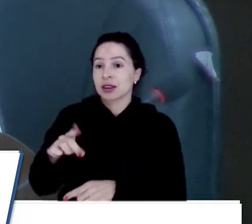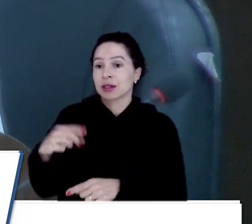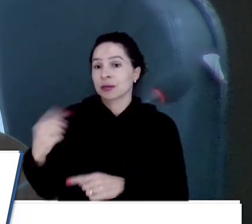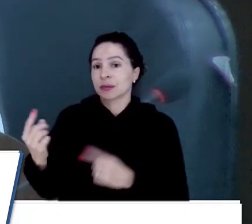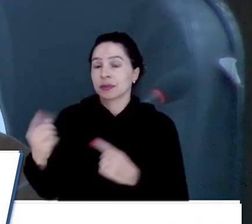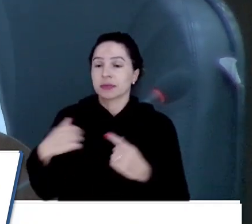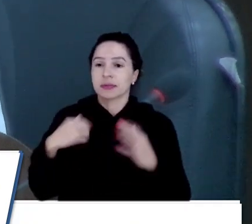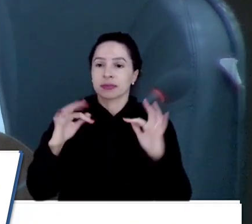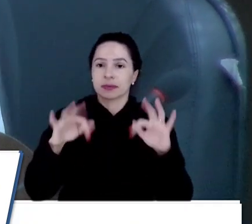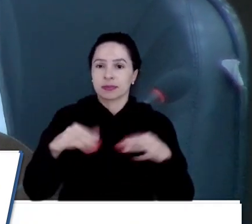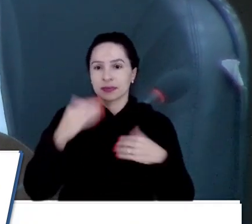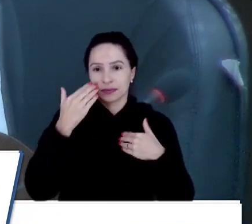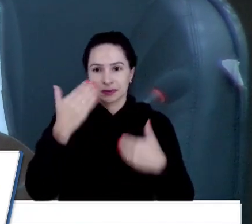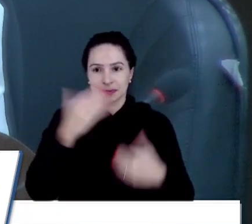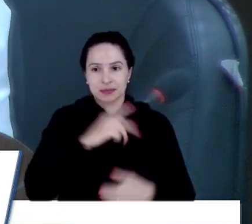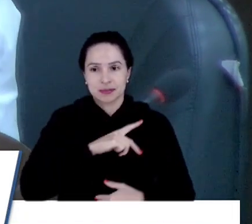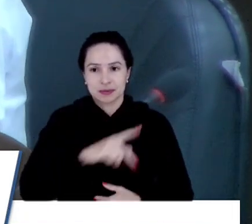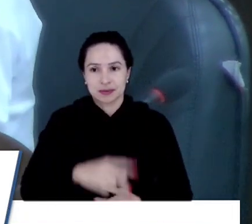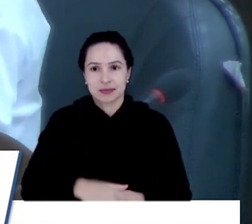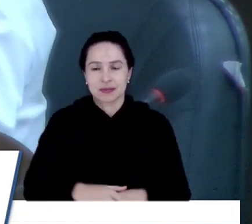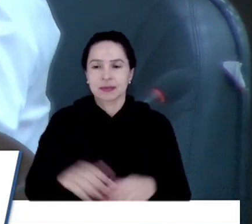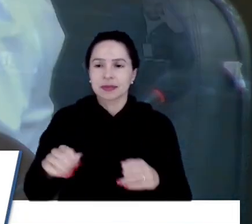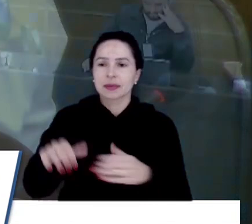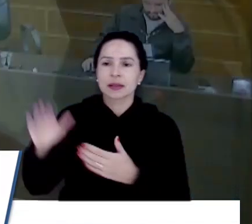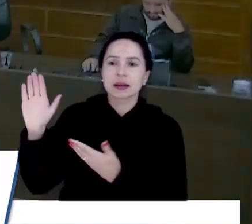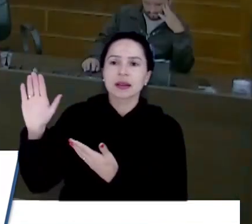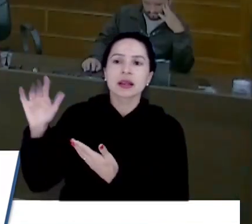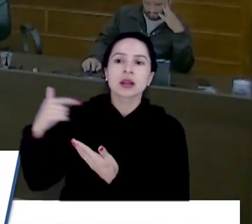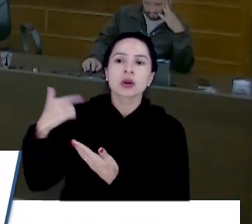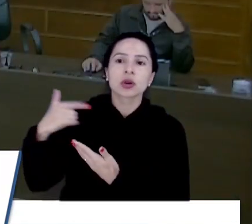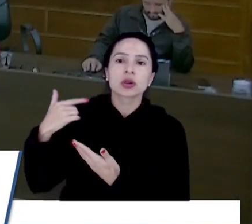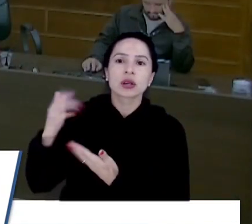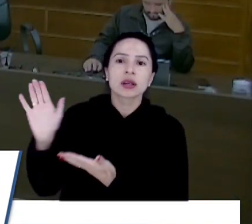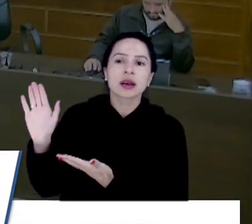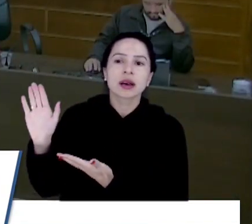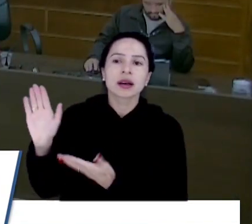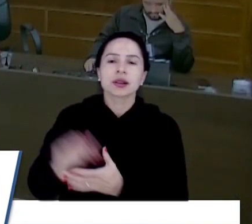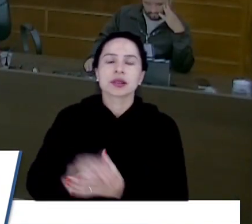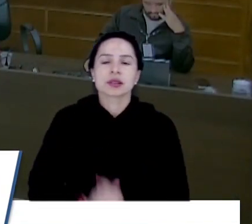encerro. Obrigado, senhor presidente. Com a palavra, a vereadora Leudinha Granzotti.